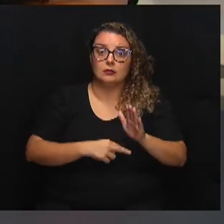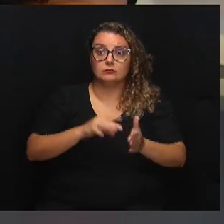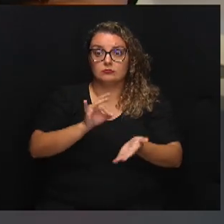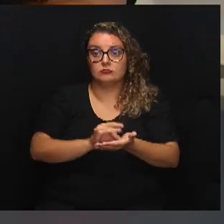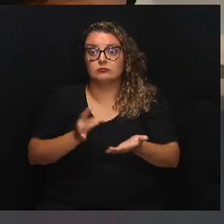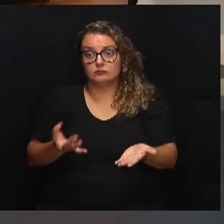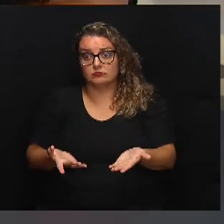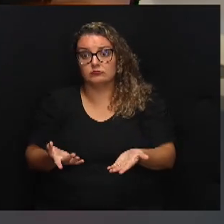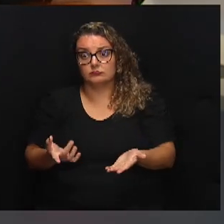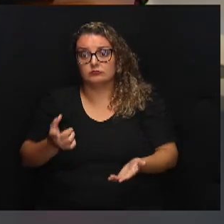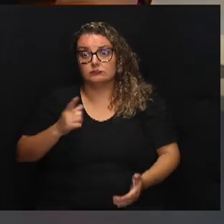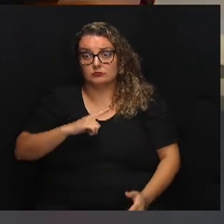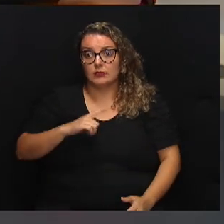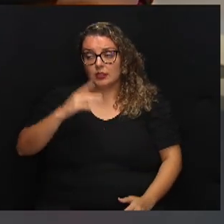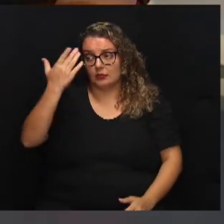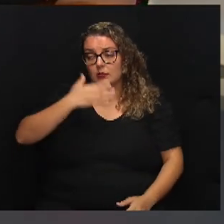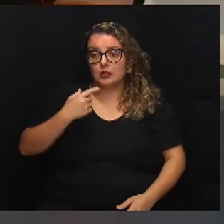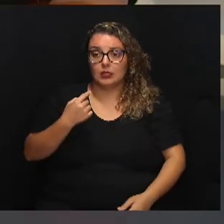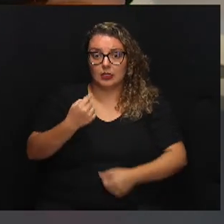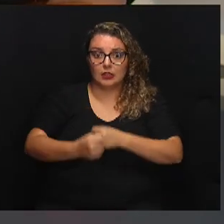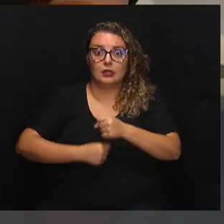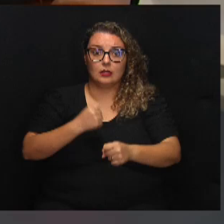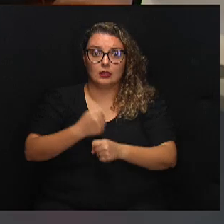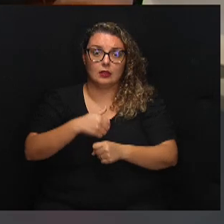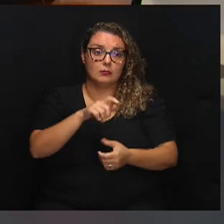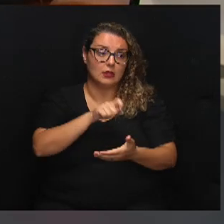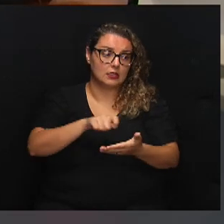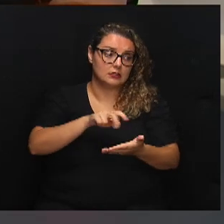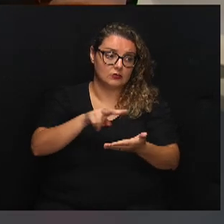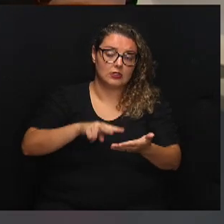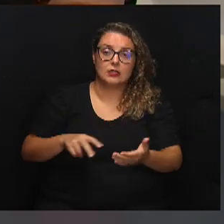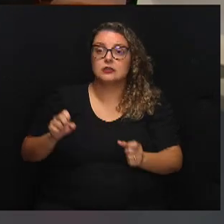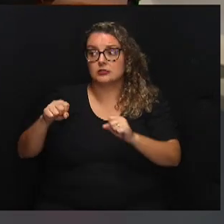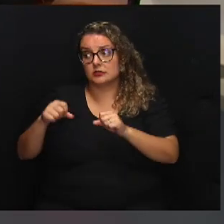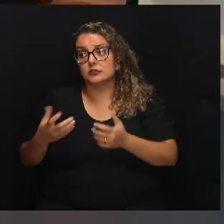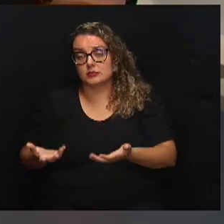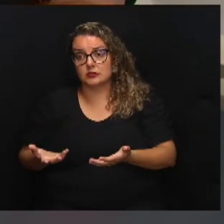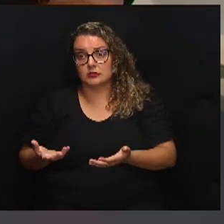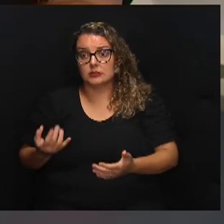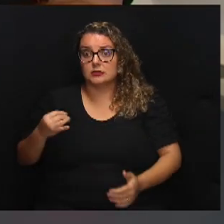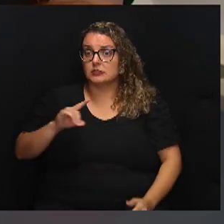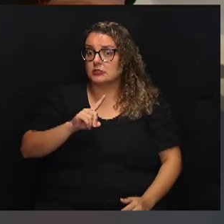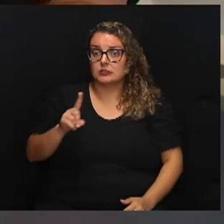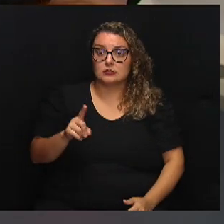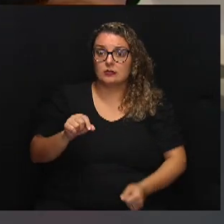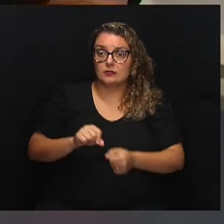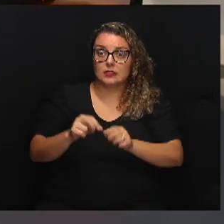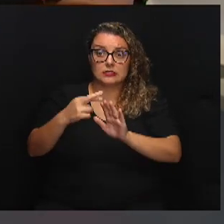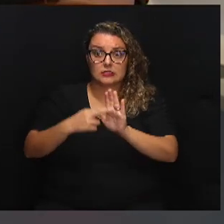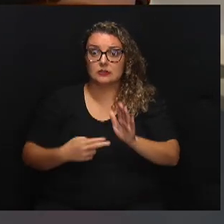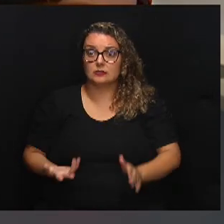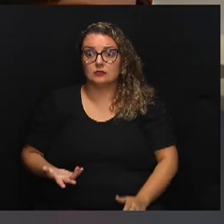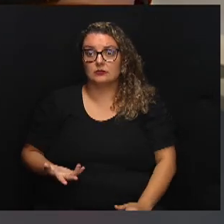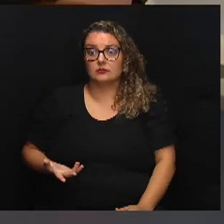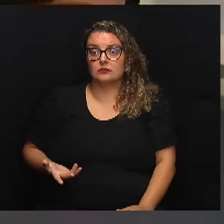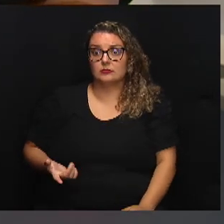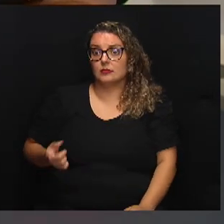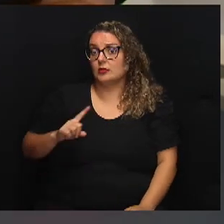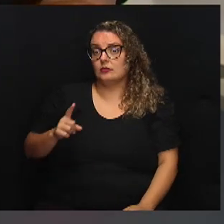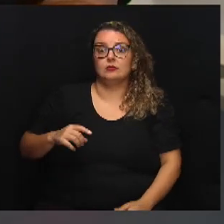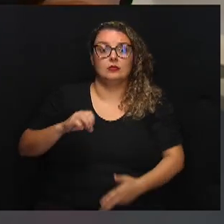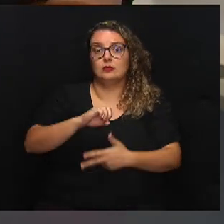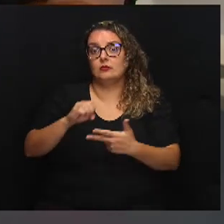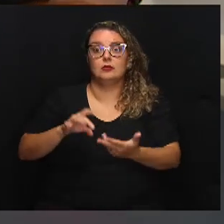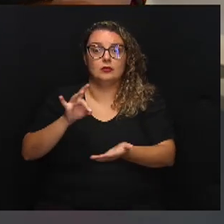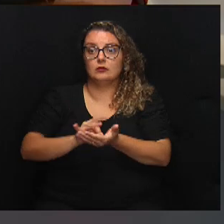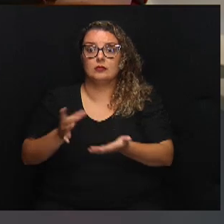se comprova ano a ano. Quanto mais escrever, melhor. Exato. Quer dizer, se você não faz redações, não vai ser no Enem oficial